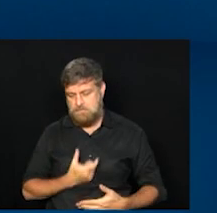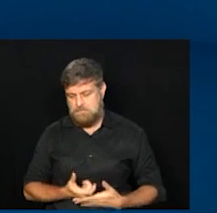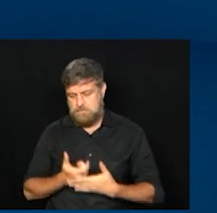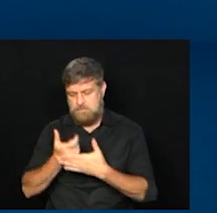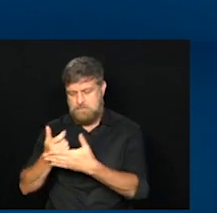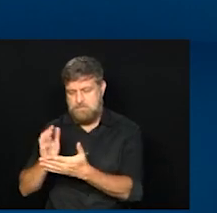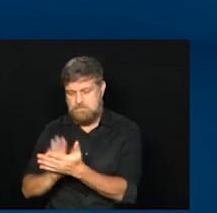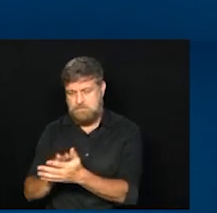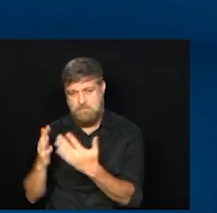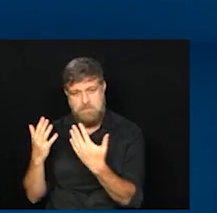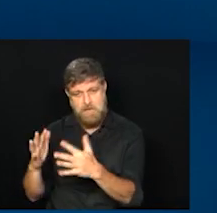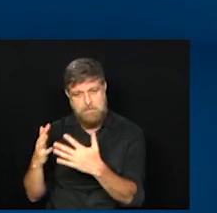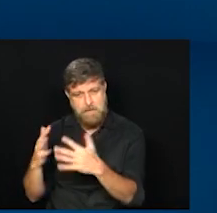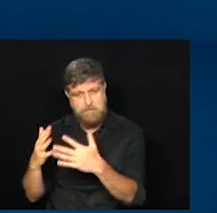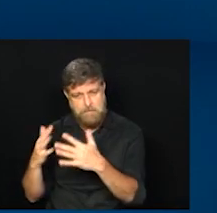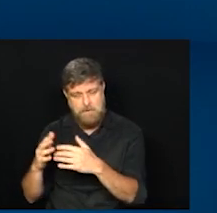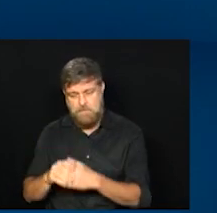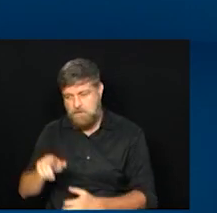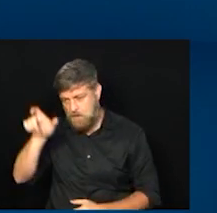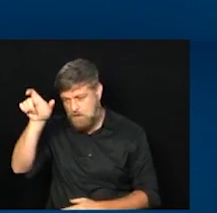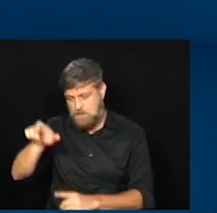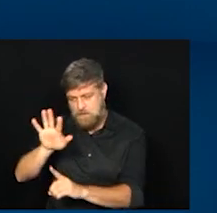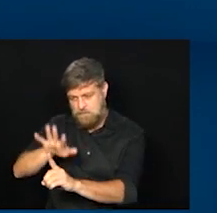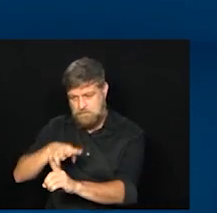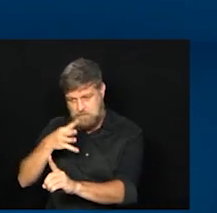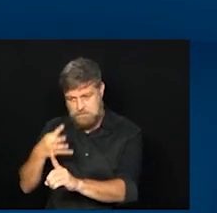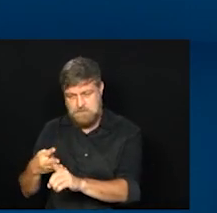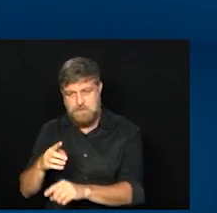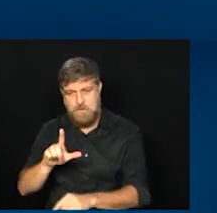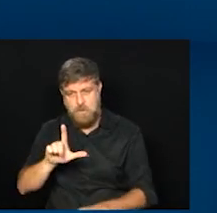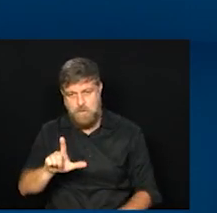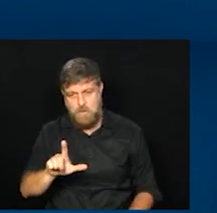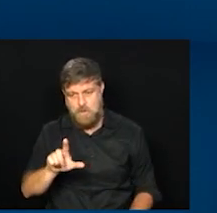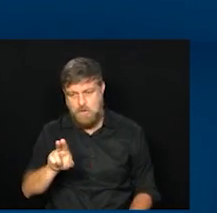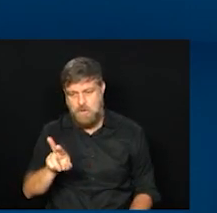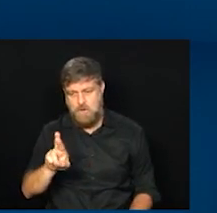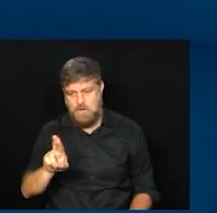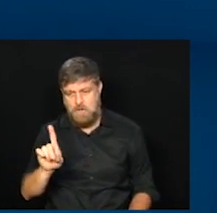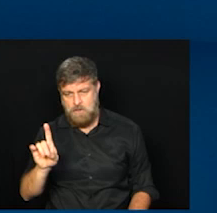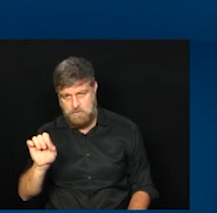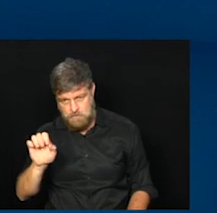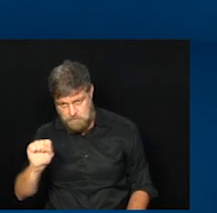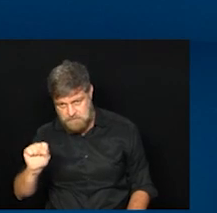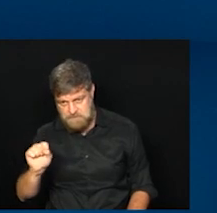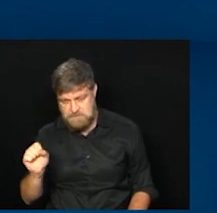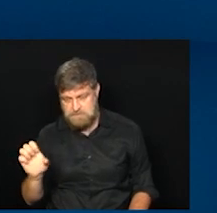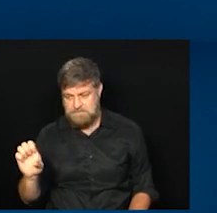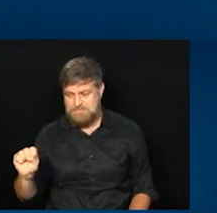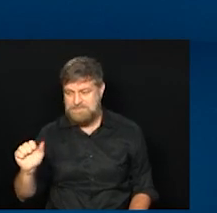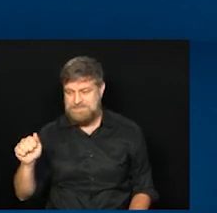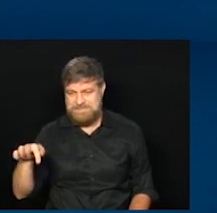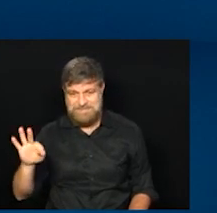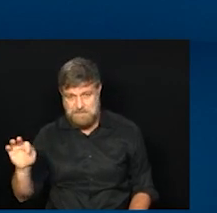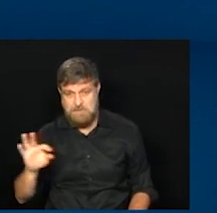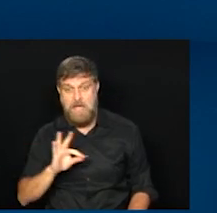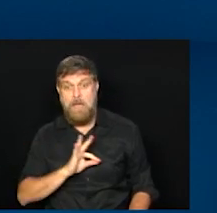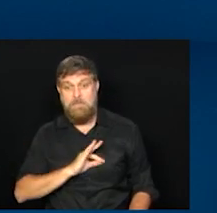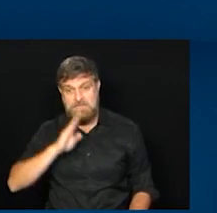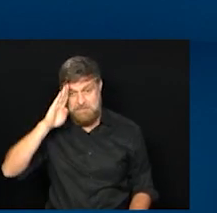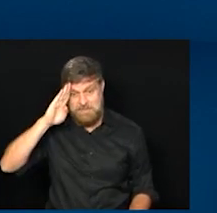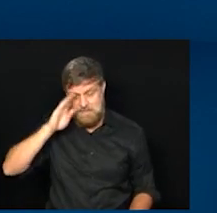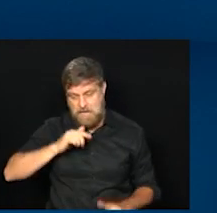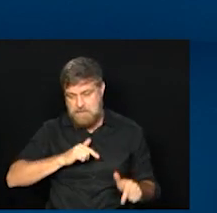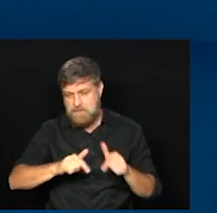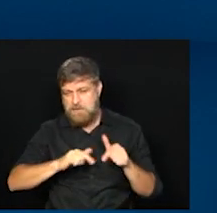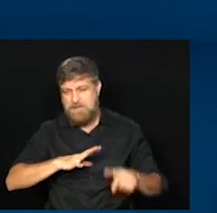Exemplo Digno General Nelson Santini Júnior, Lourdes Aparecida dos Santos. A policial militar atua em